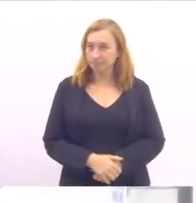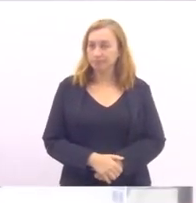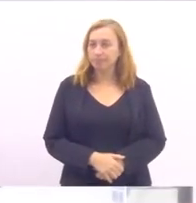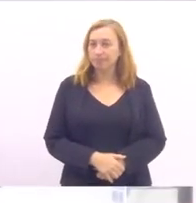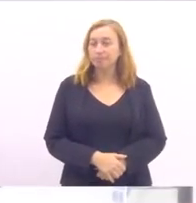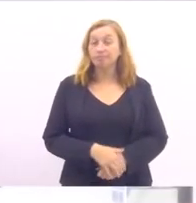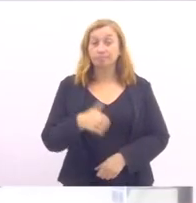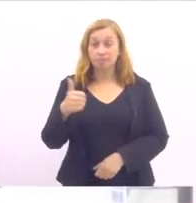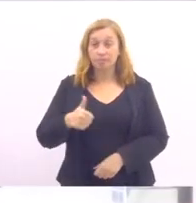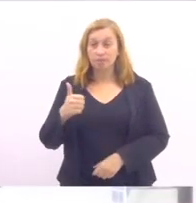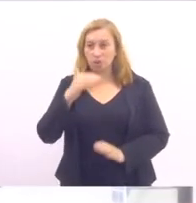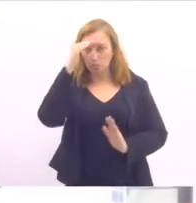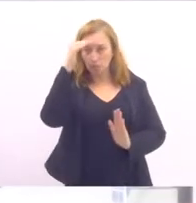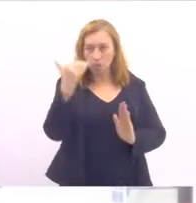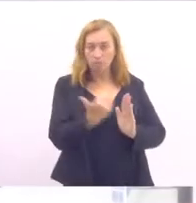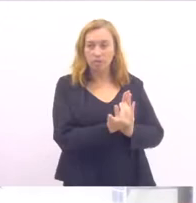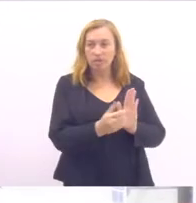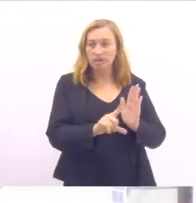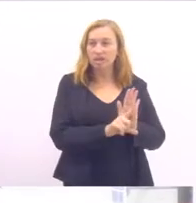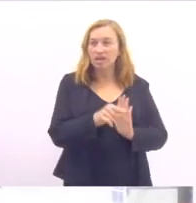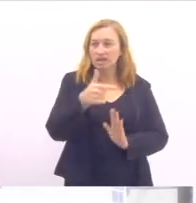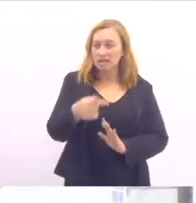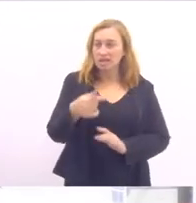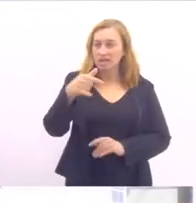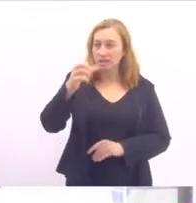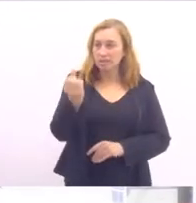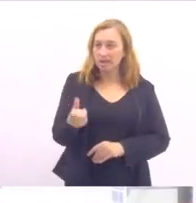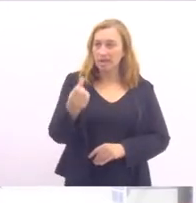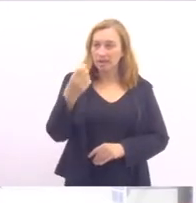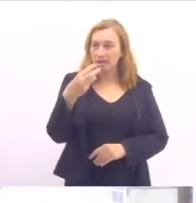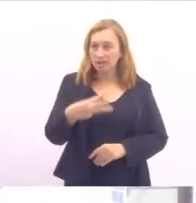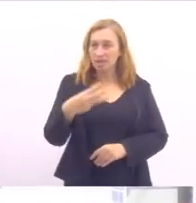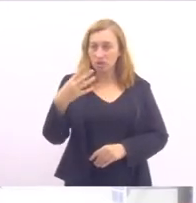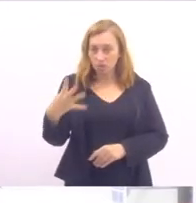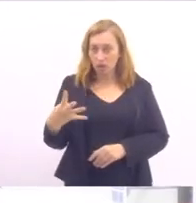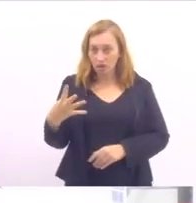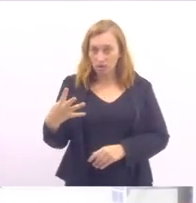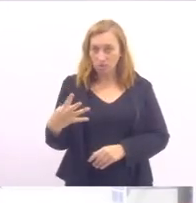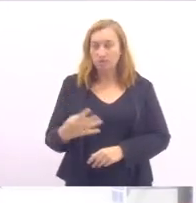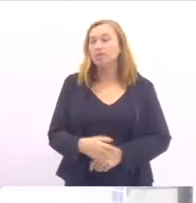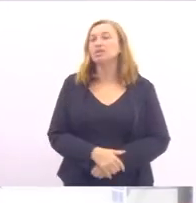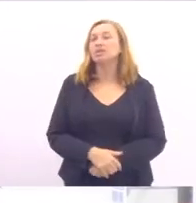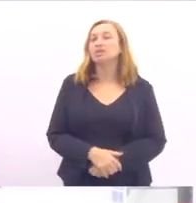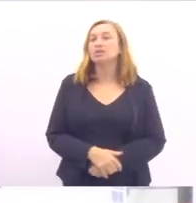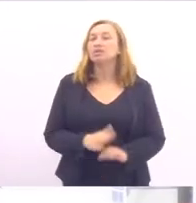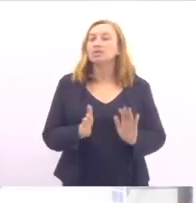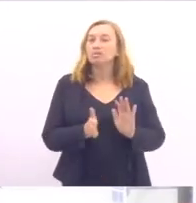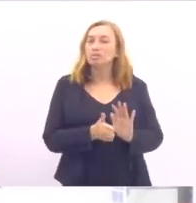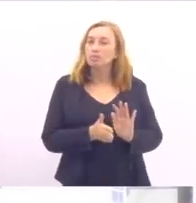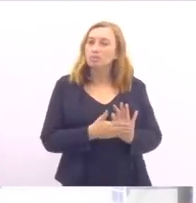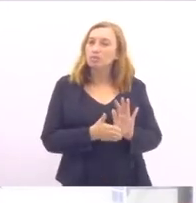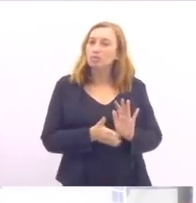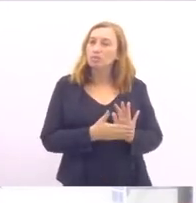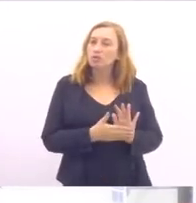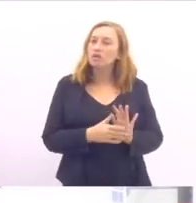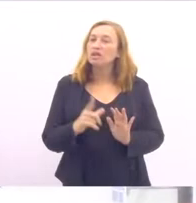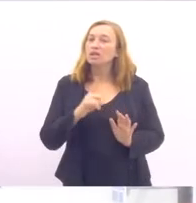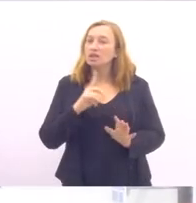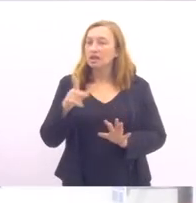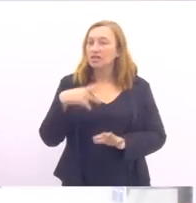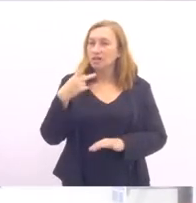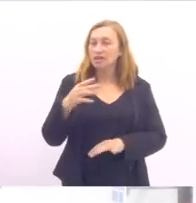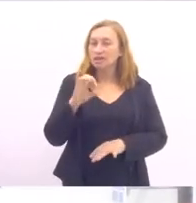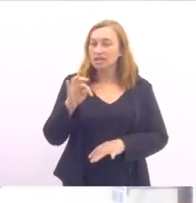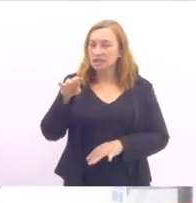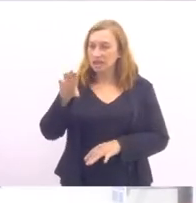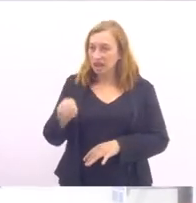Primeiro ponto, cumprimento da Lei 7.634, propôs... A proposição é que haja uma fala do Santiago